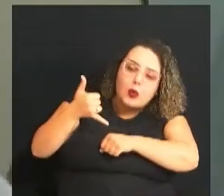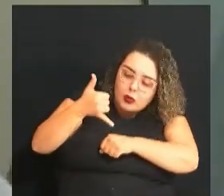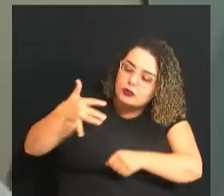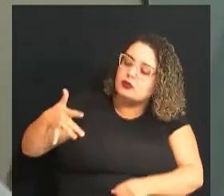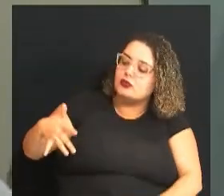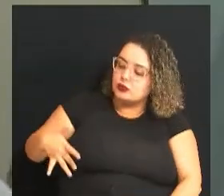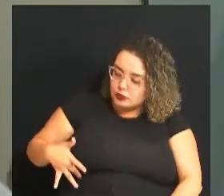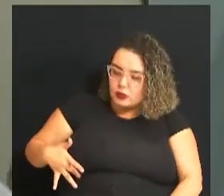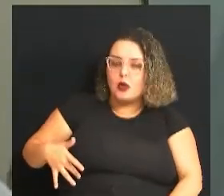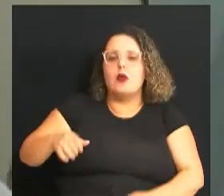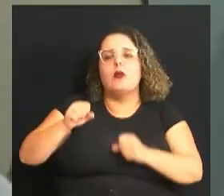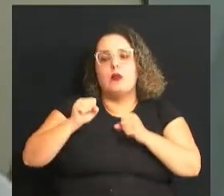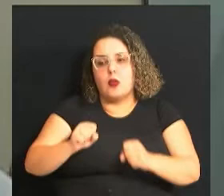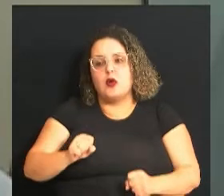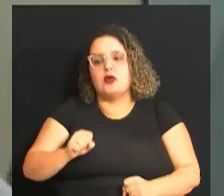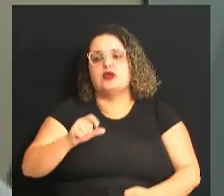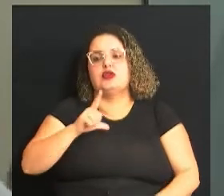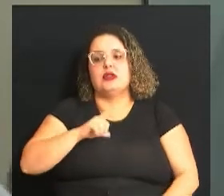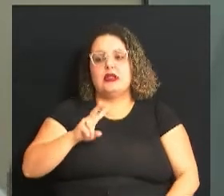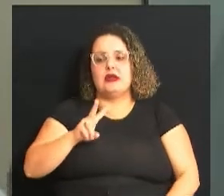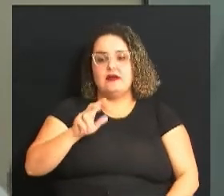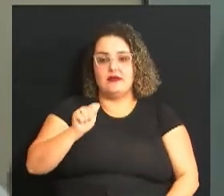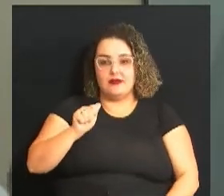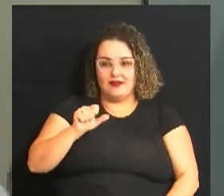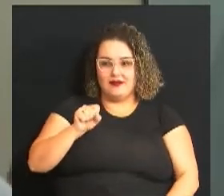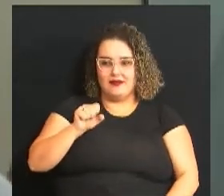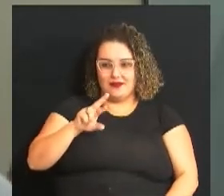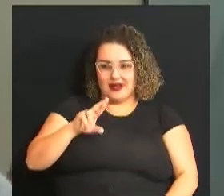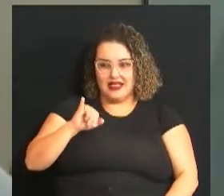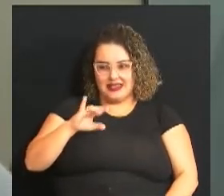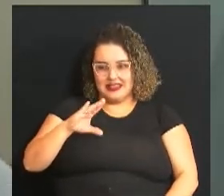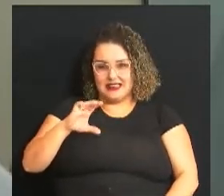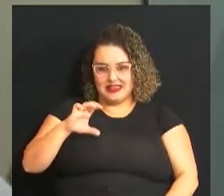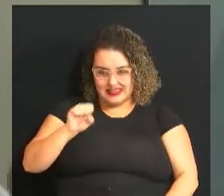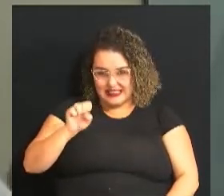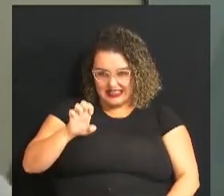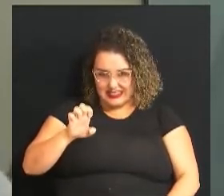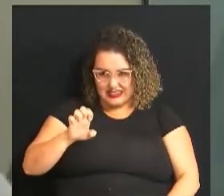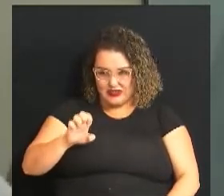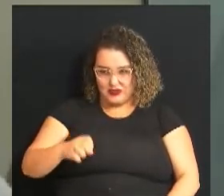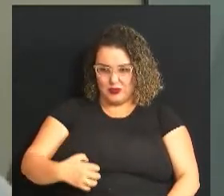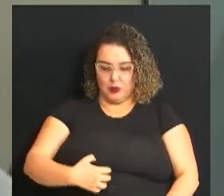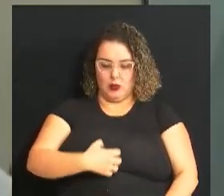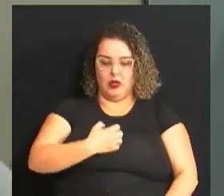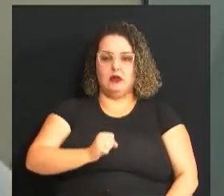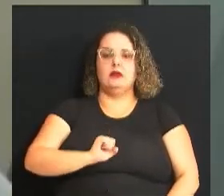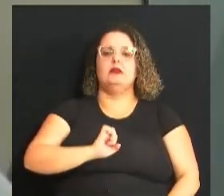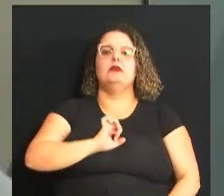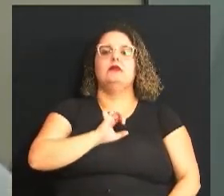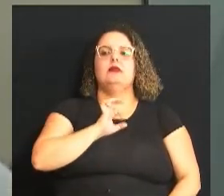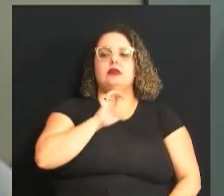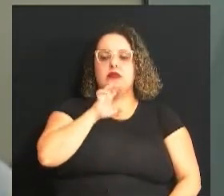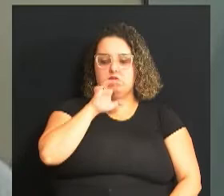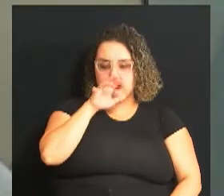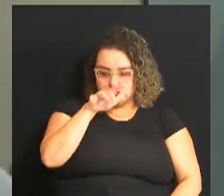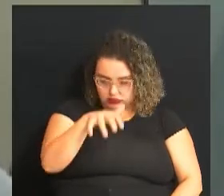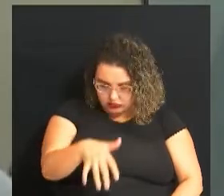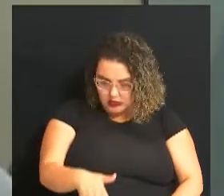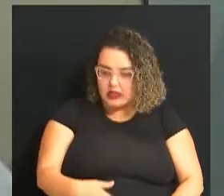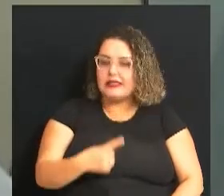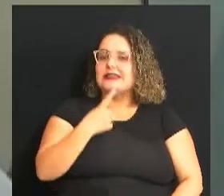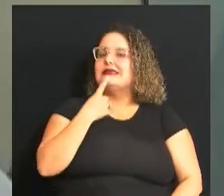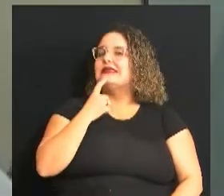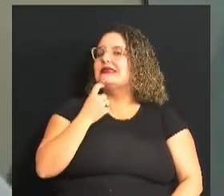ter varizes de esôfago, que são varizes que sangram, e o paciente pode ter grandes